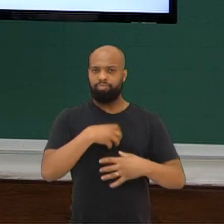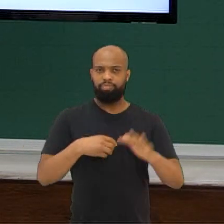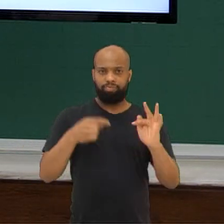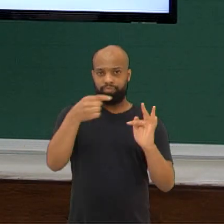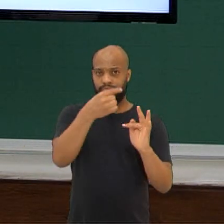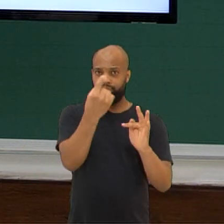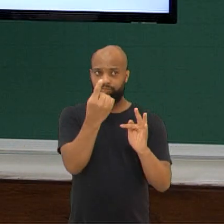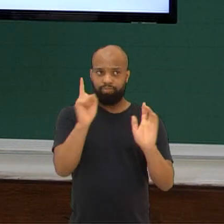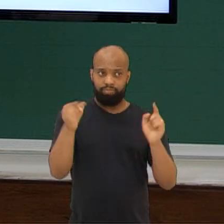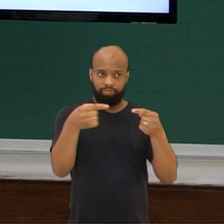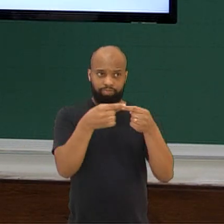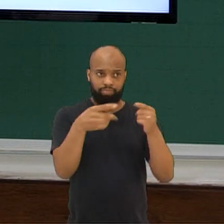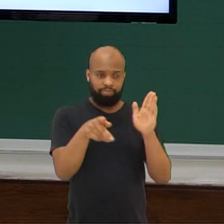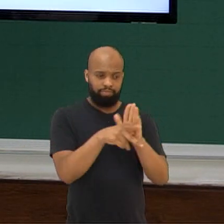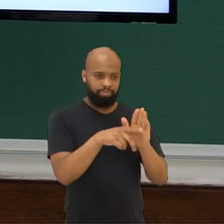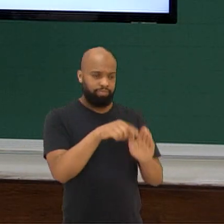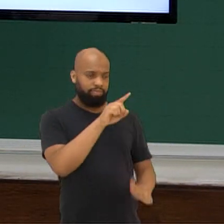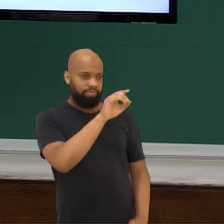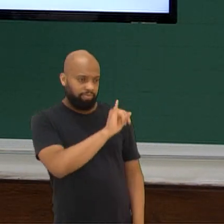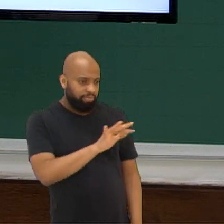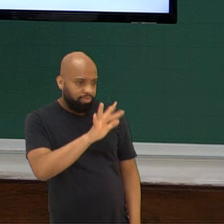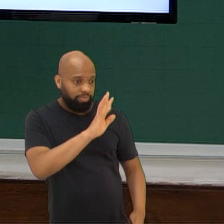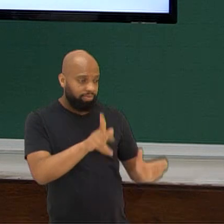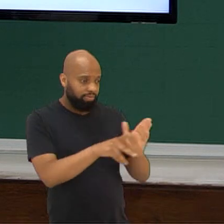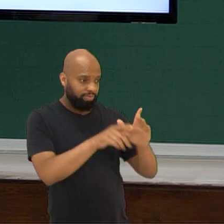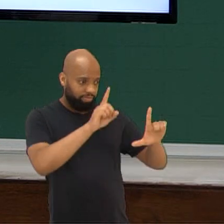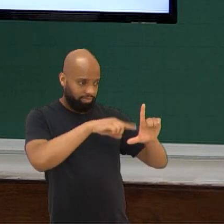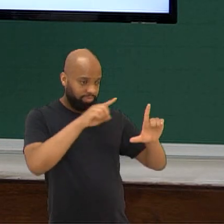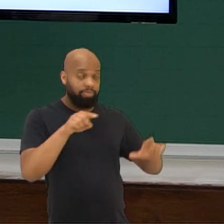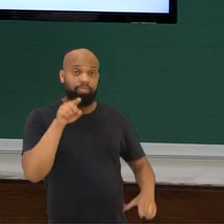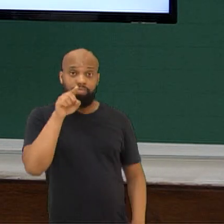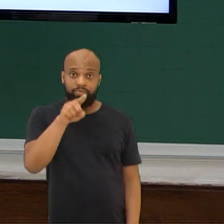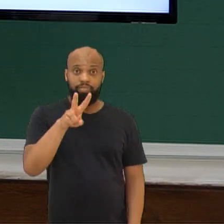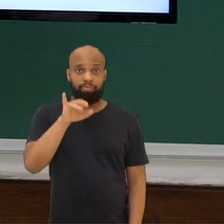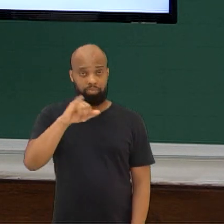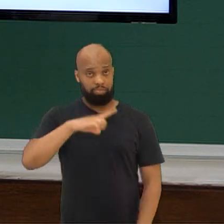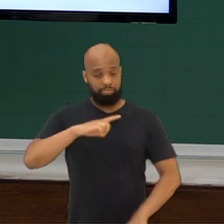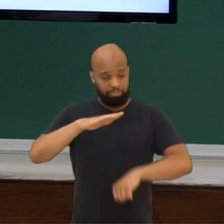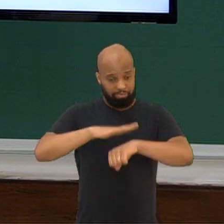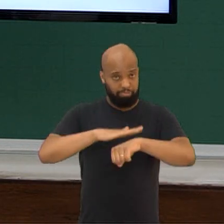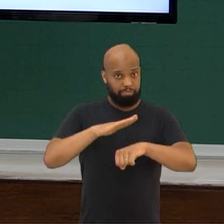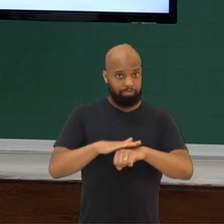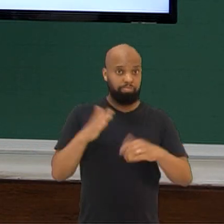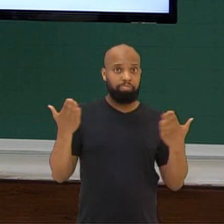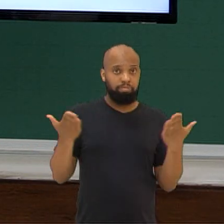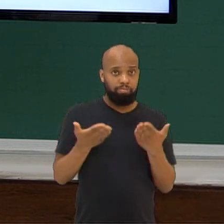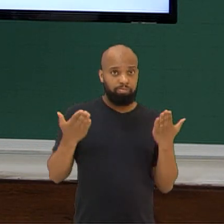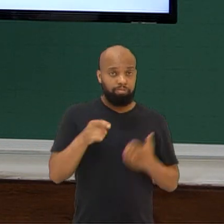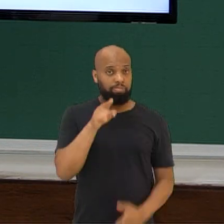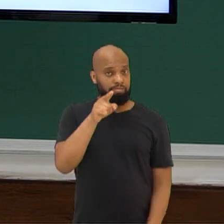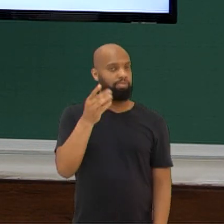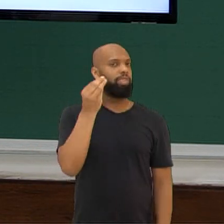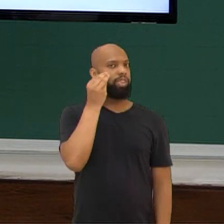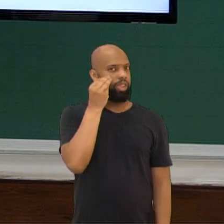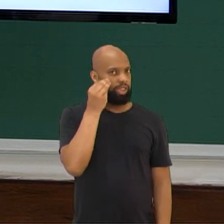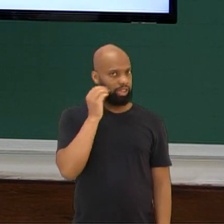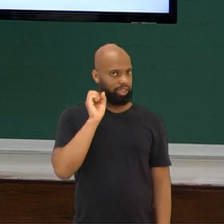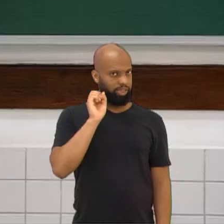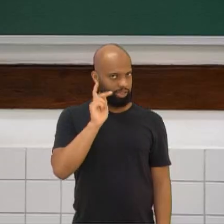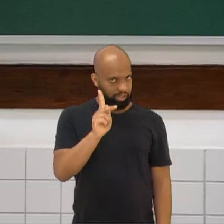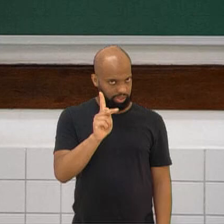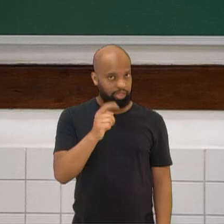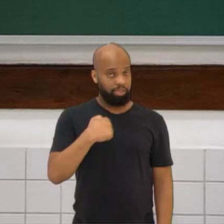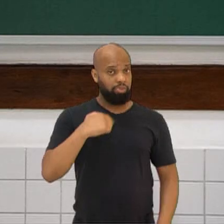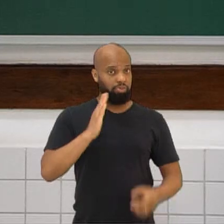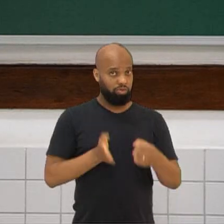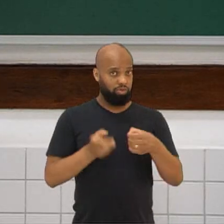3. Letra D, y igual a menos 2x menos 3 sobre 2. Vou deixar um